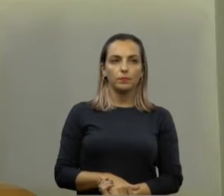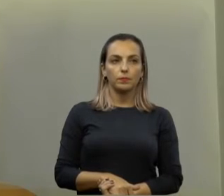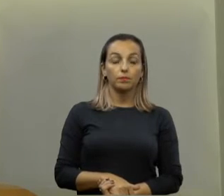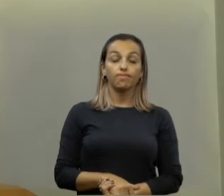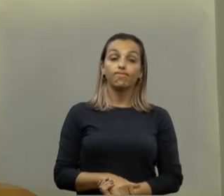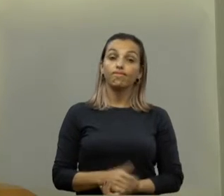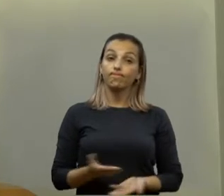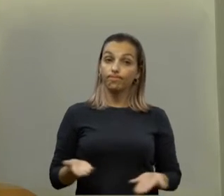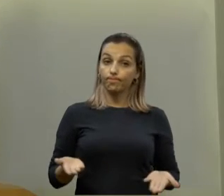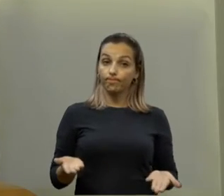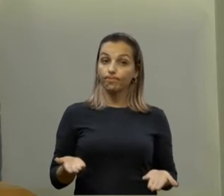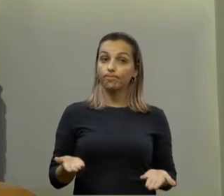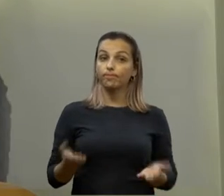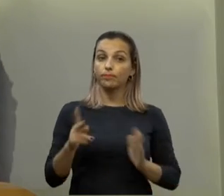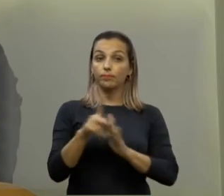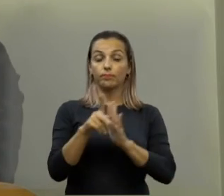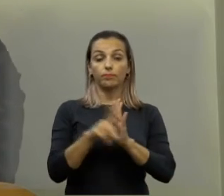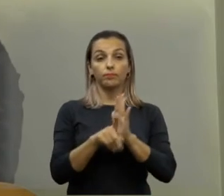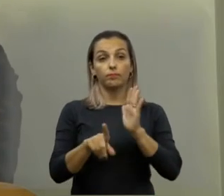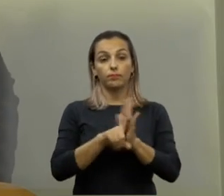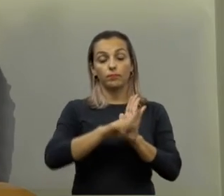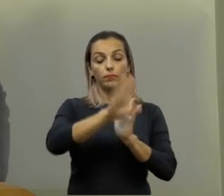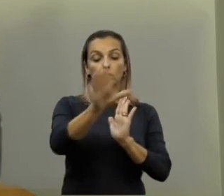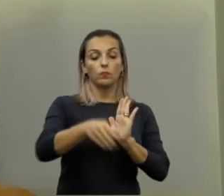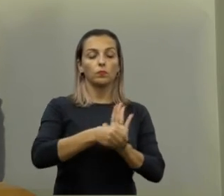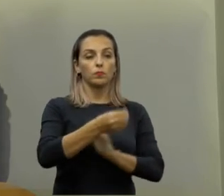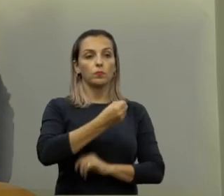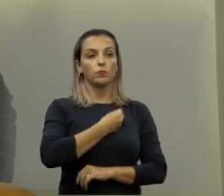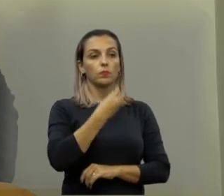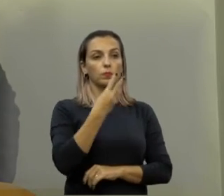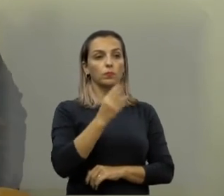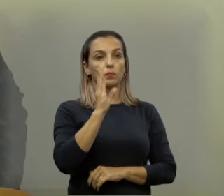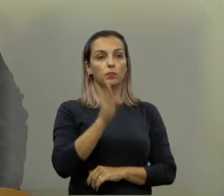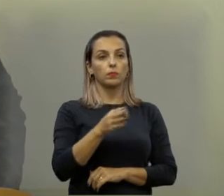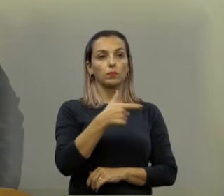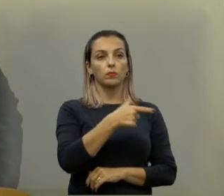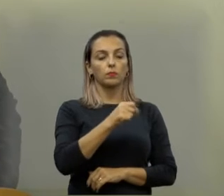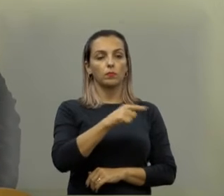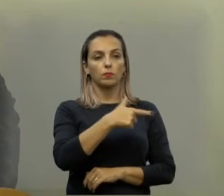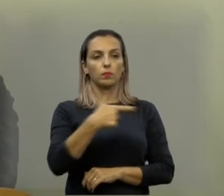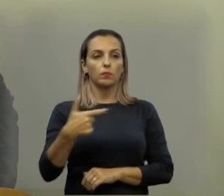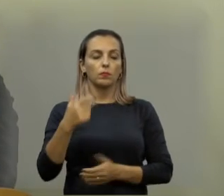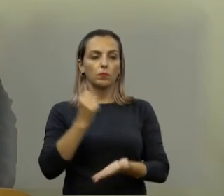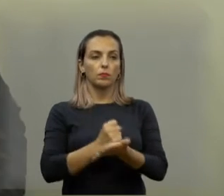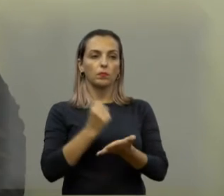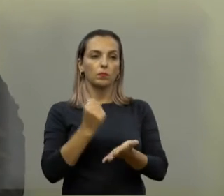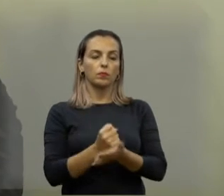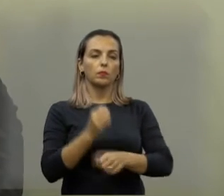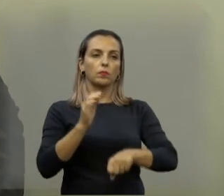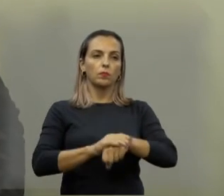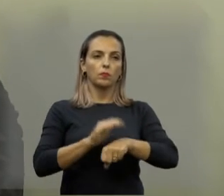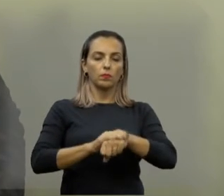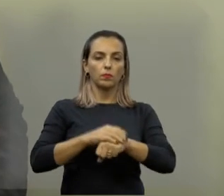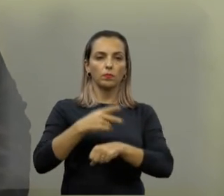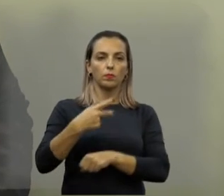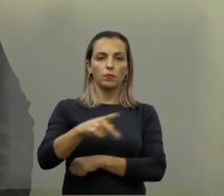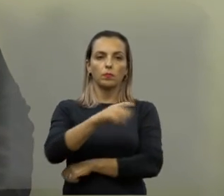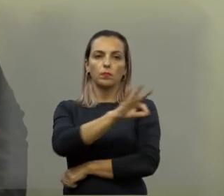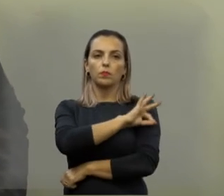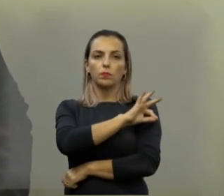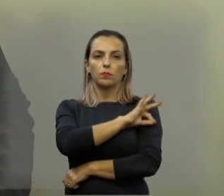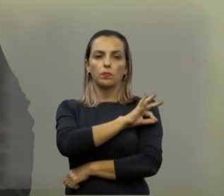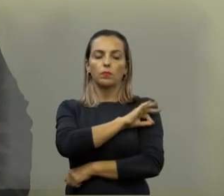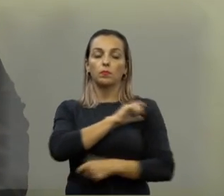é bem o projeto de lei complementar número 3 2022 protocolar então pelo poder executivo